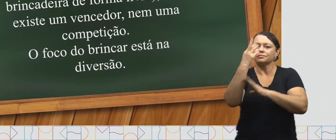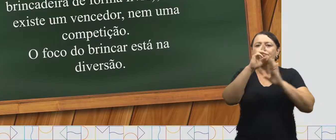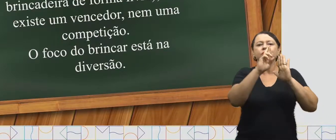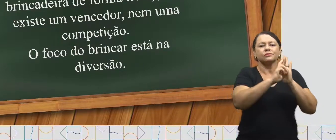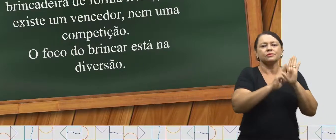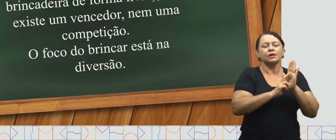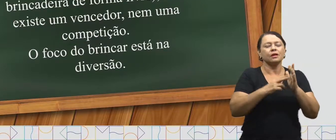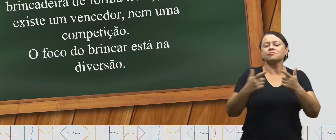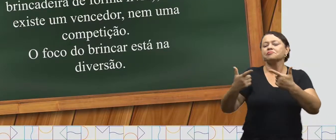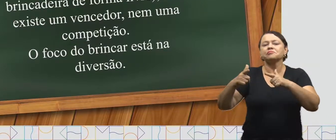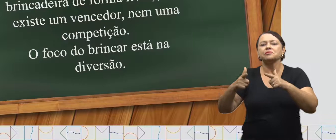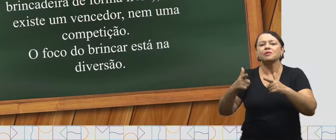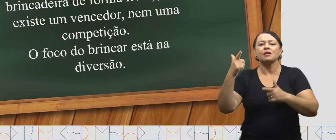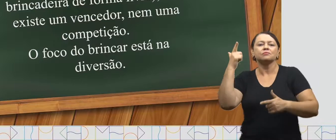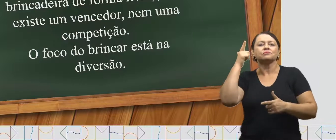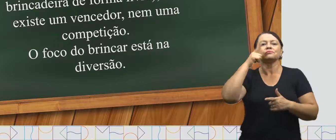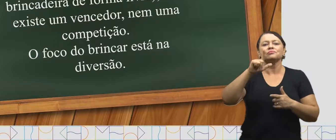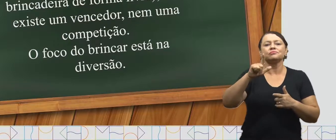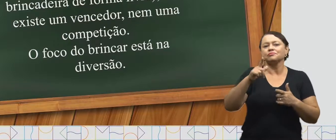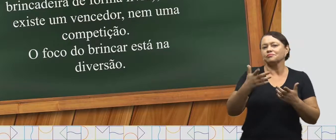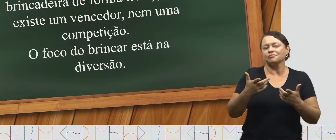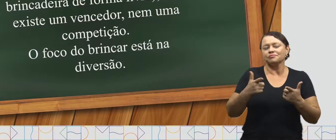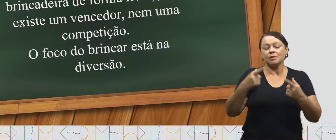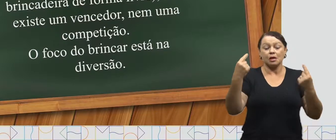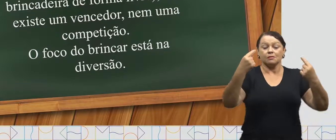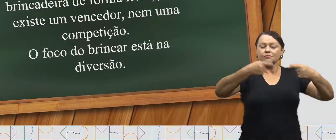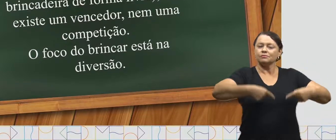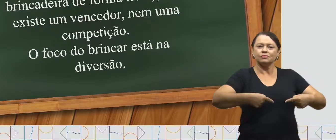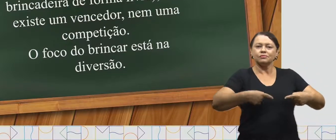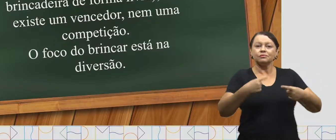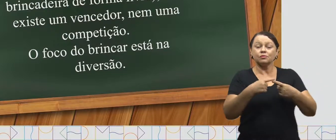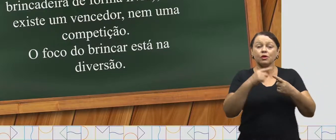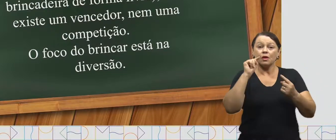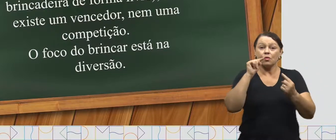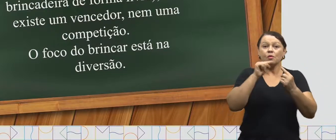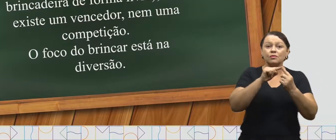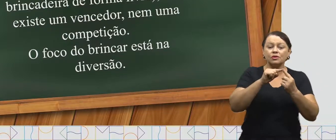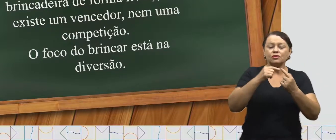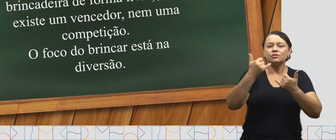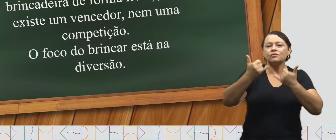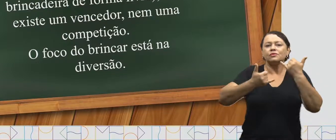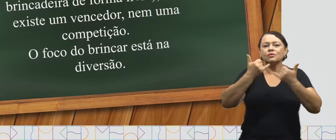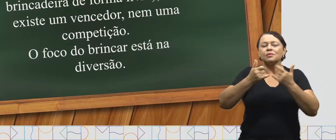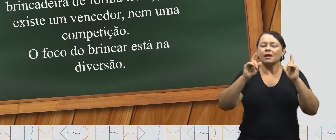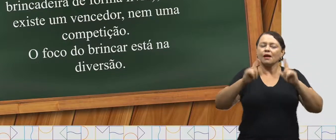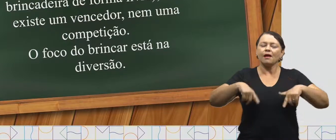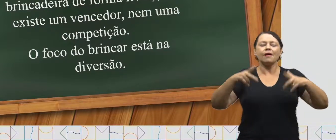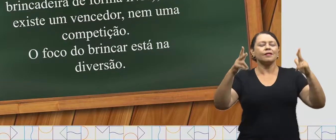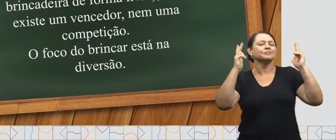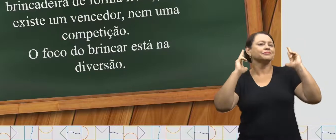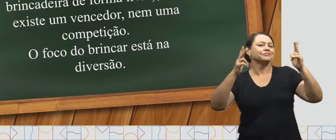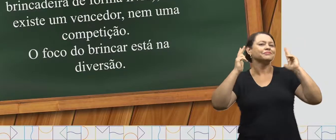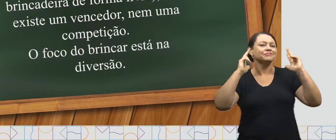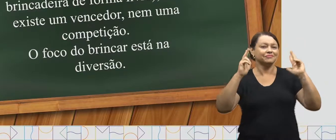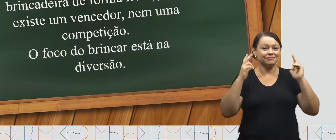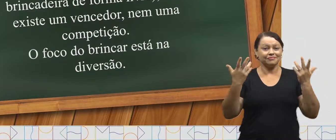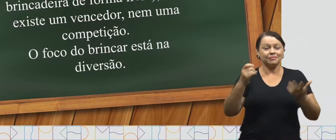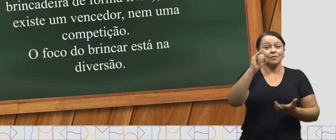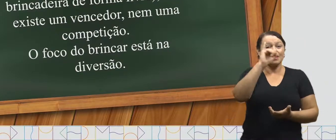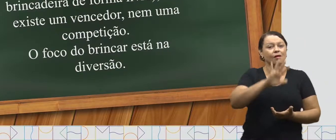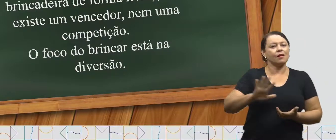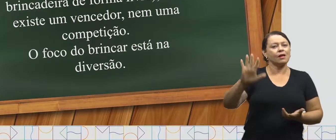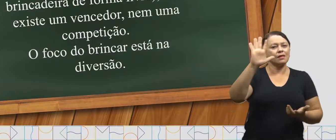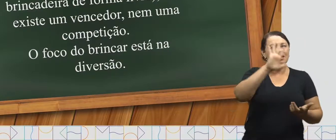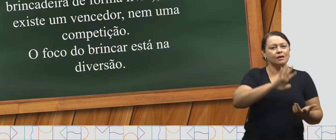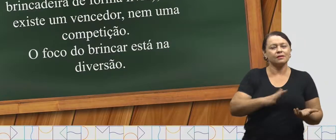um vencedor, nenhuma competição. O foco do brincar está na diversão. Observem nas imagens as crianças se